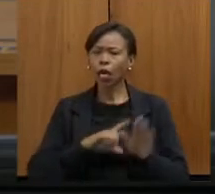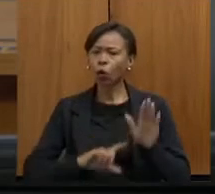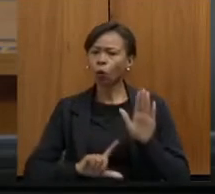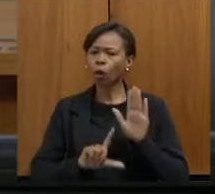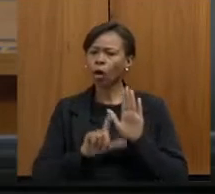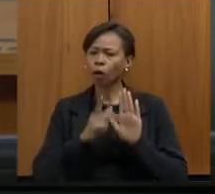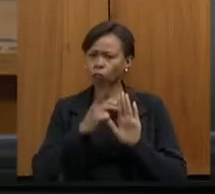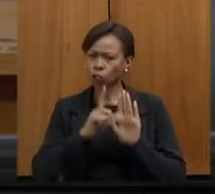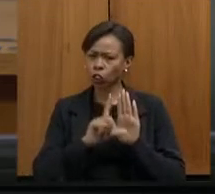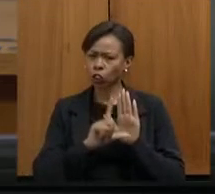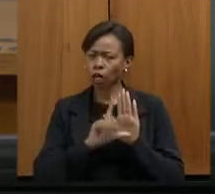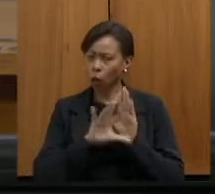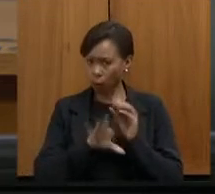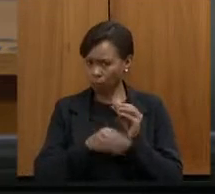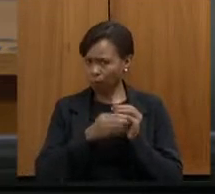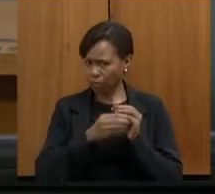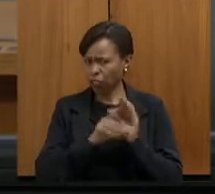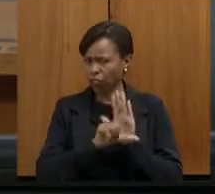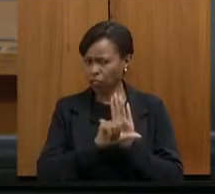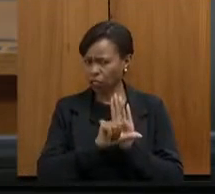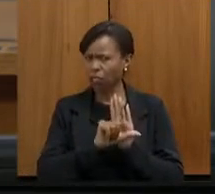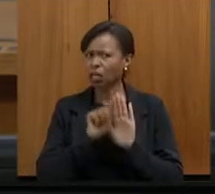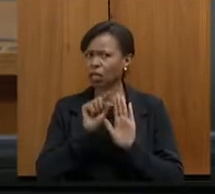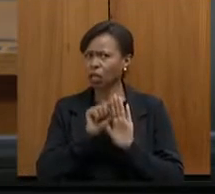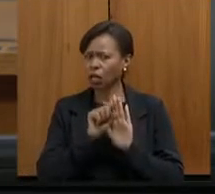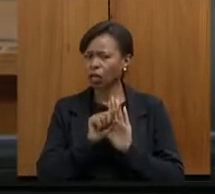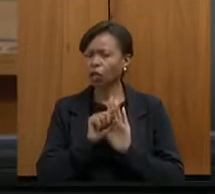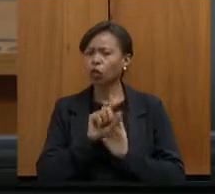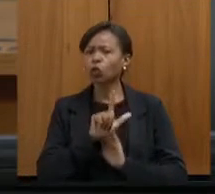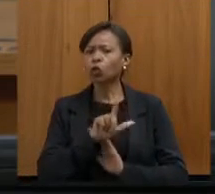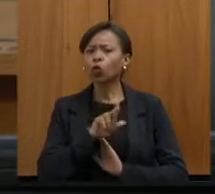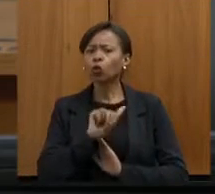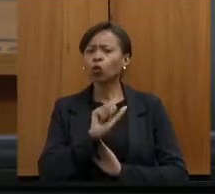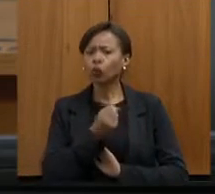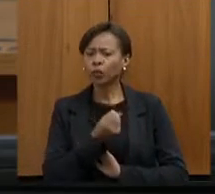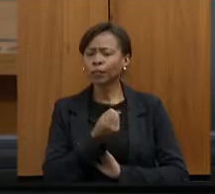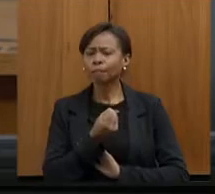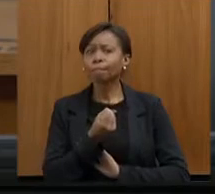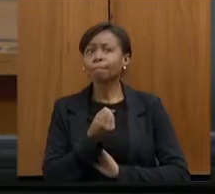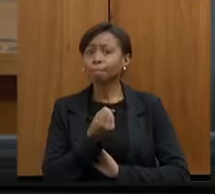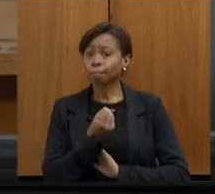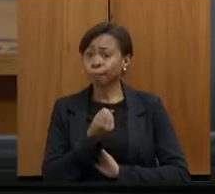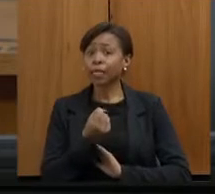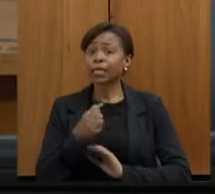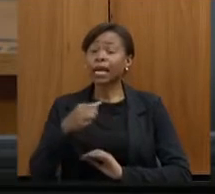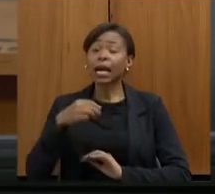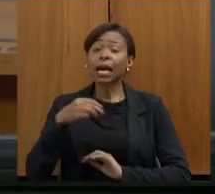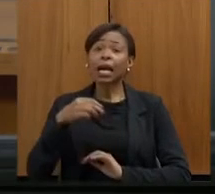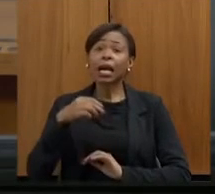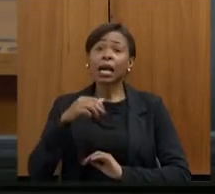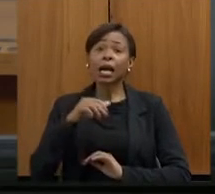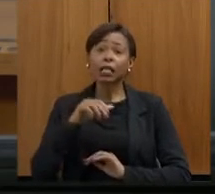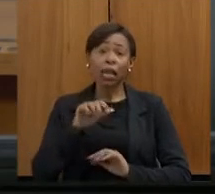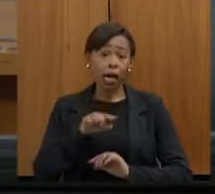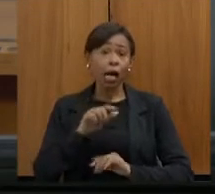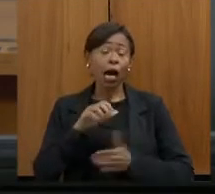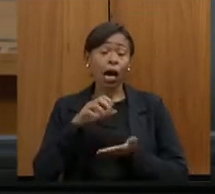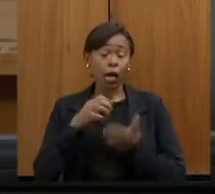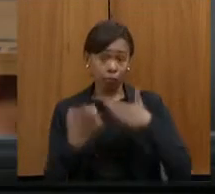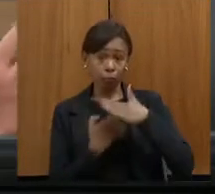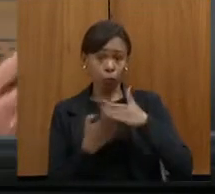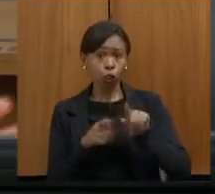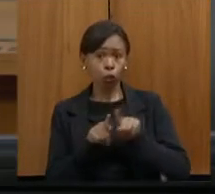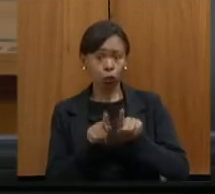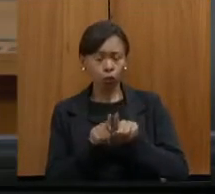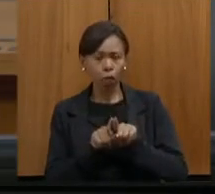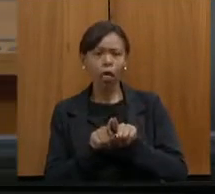sendo já submetido ao processo da Caixa, tudo, a atuação da RMVA junto ao prefeito. Então, gente